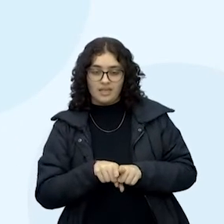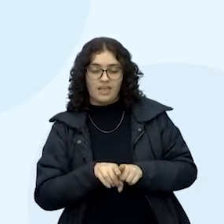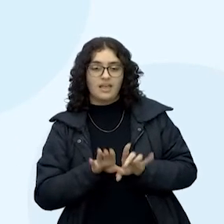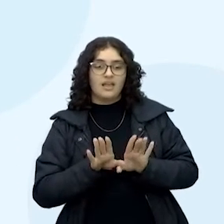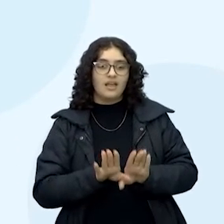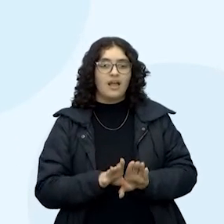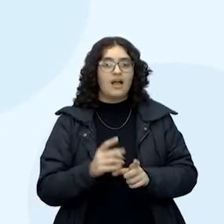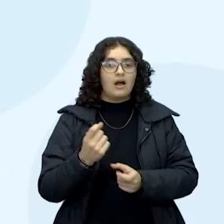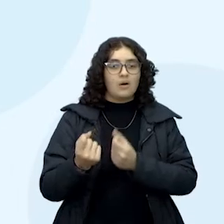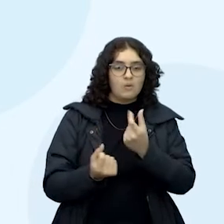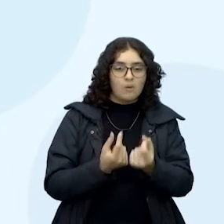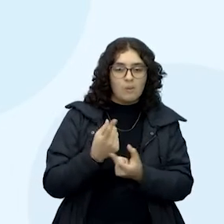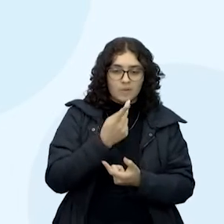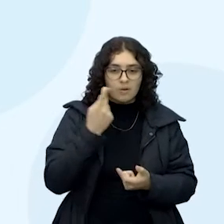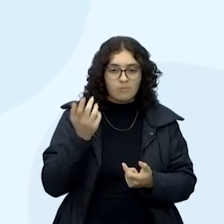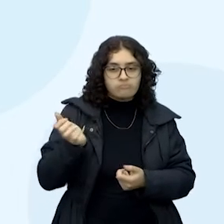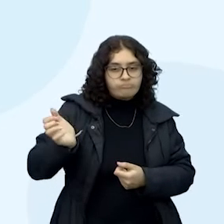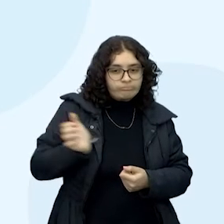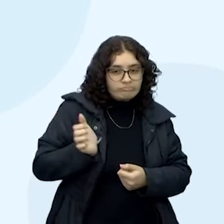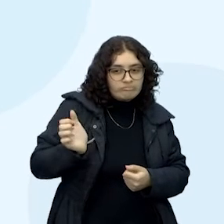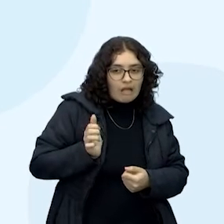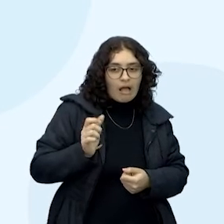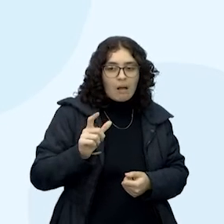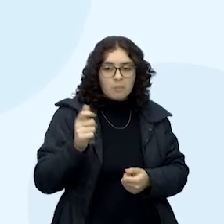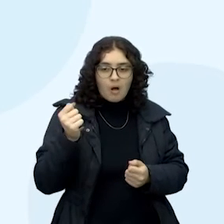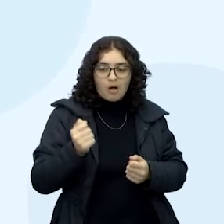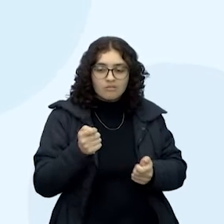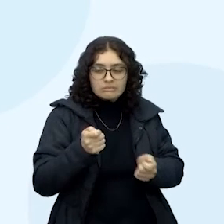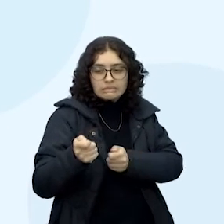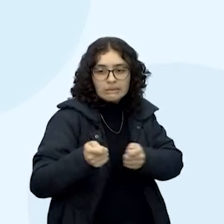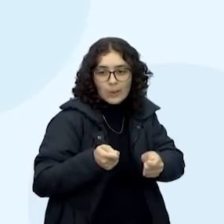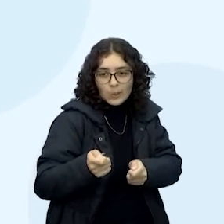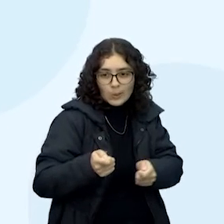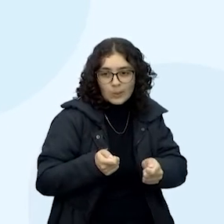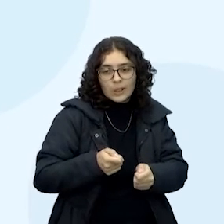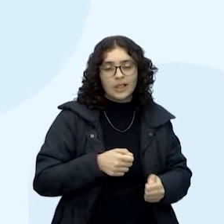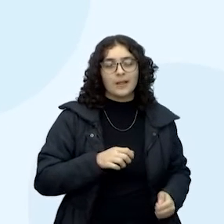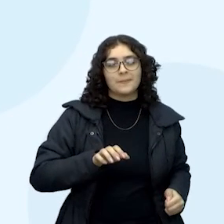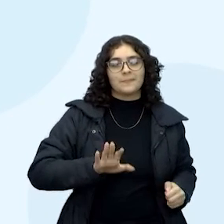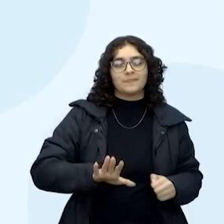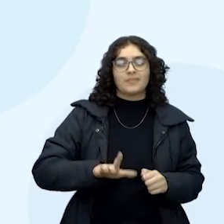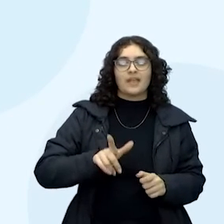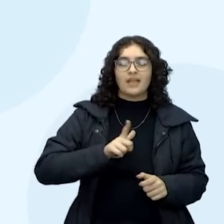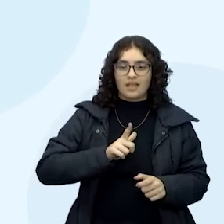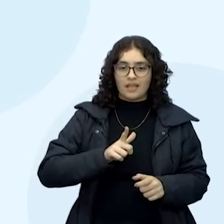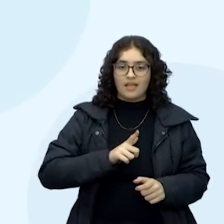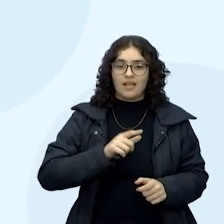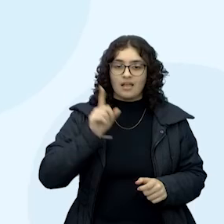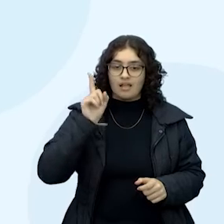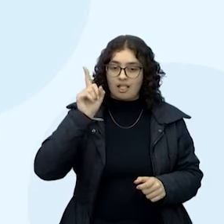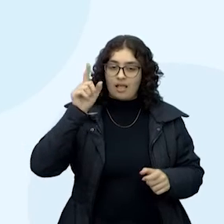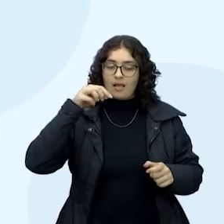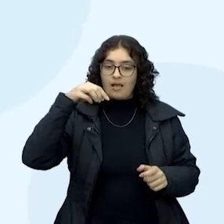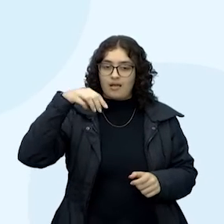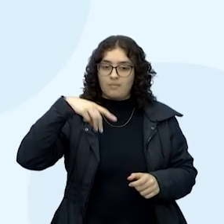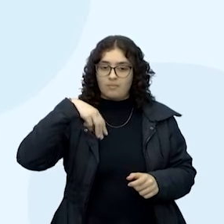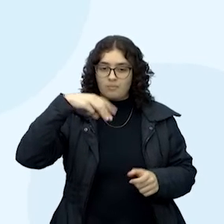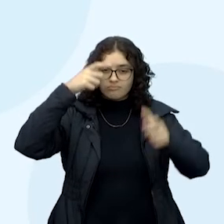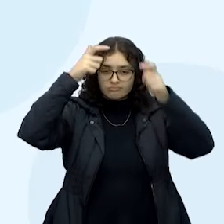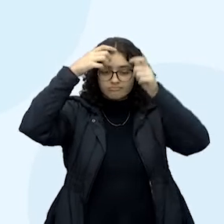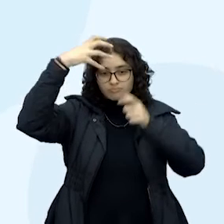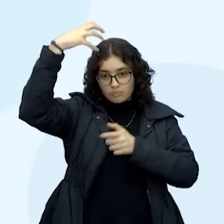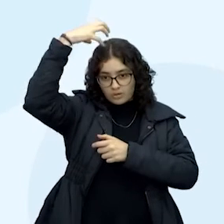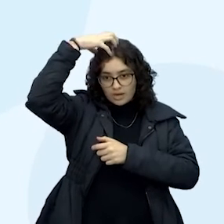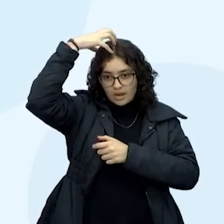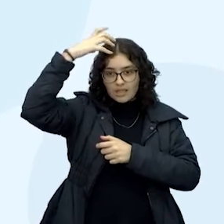onde alguns nobres têm o poder. Então, na monarquia, nós temos o rei, a rainha, no topo ali da hierarquia. Se a